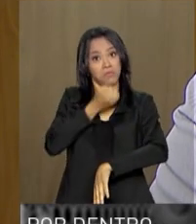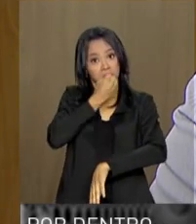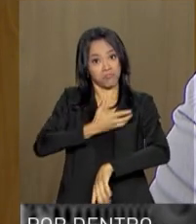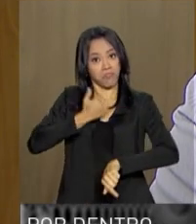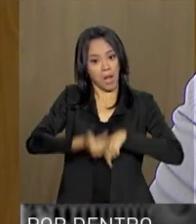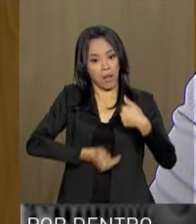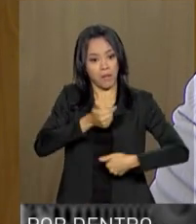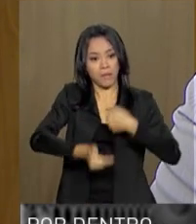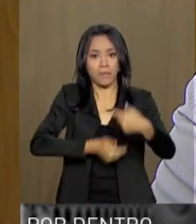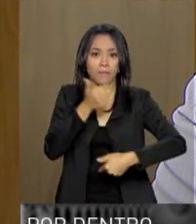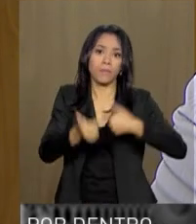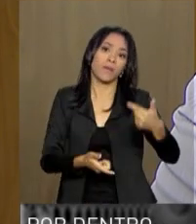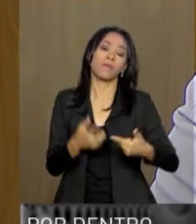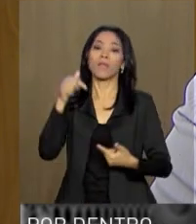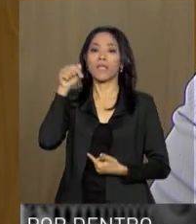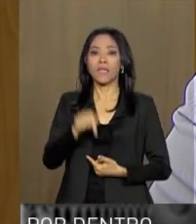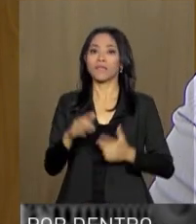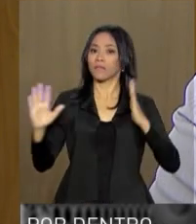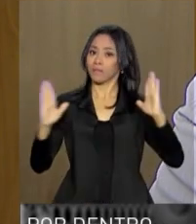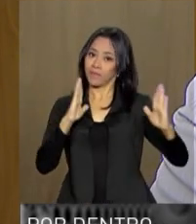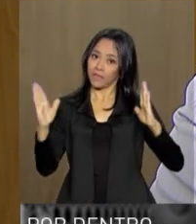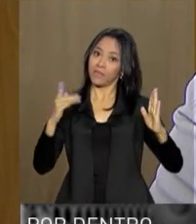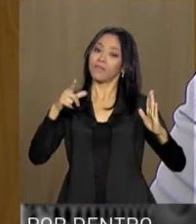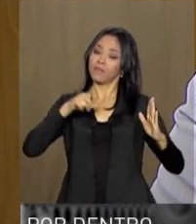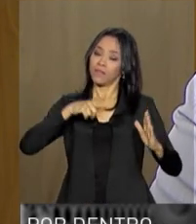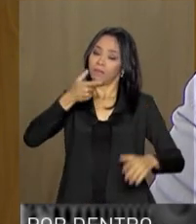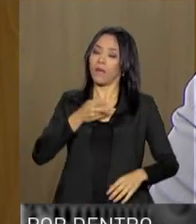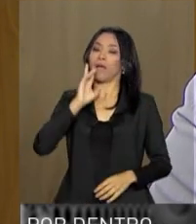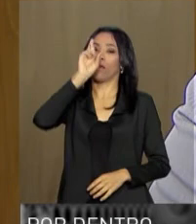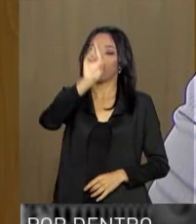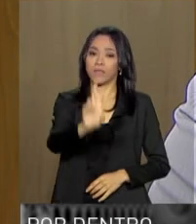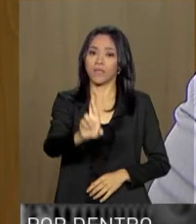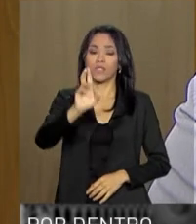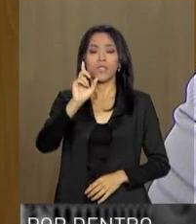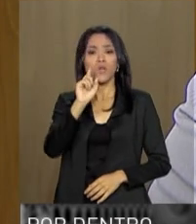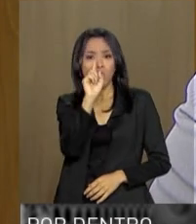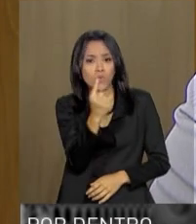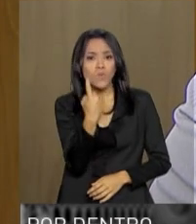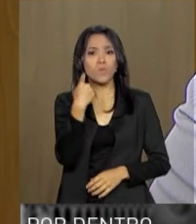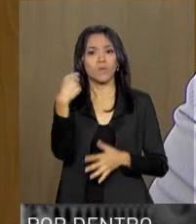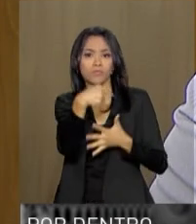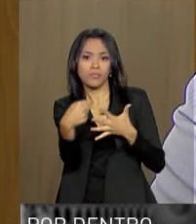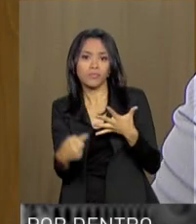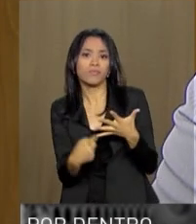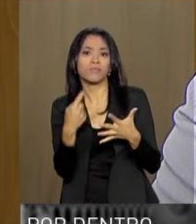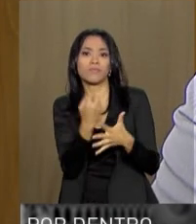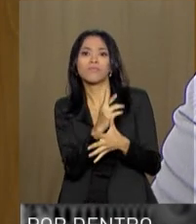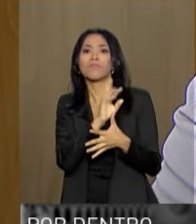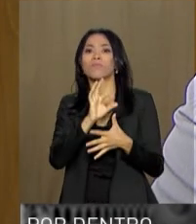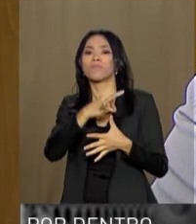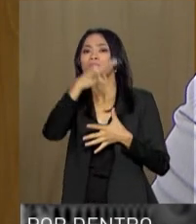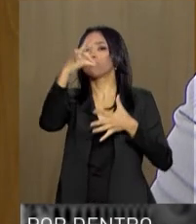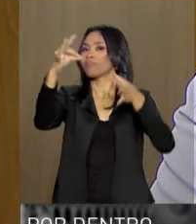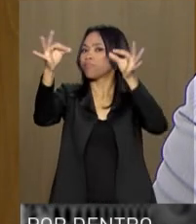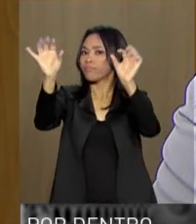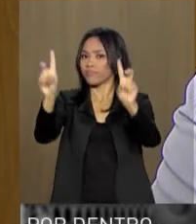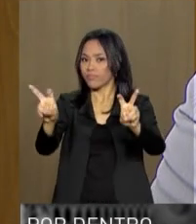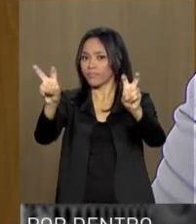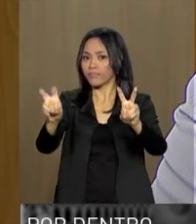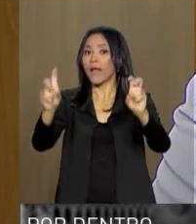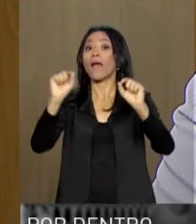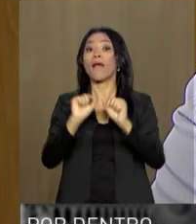essa década realmente ela seja representativa uma das ações é a realização da conferência nacional